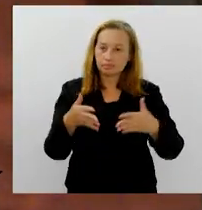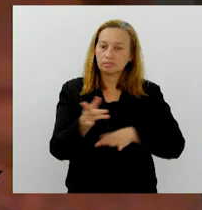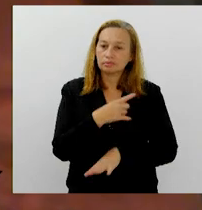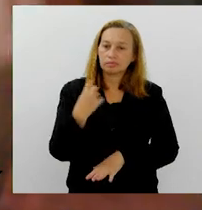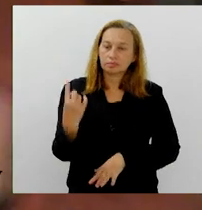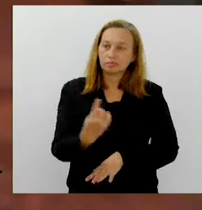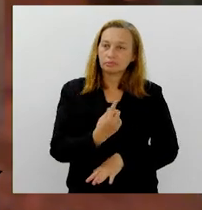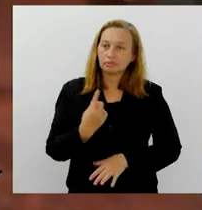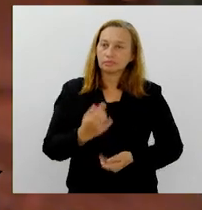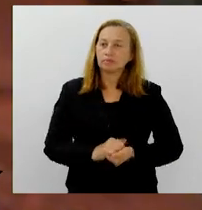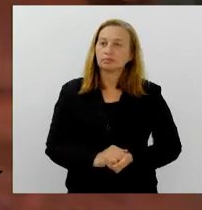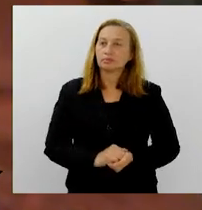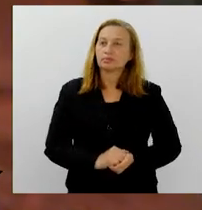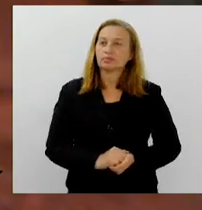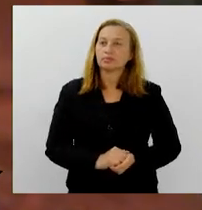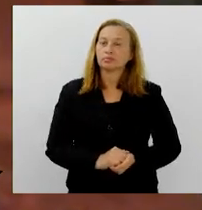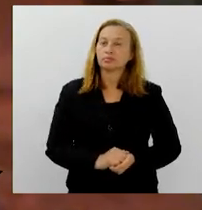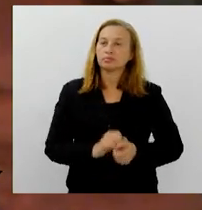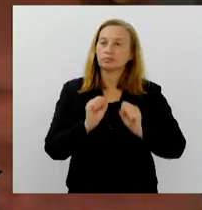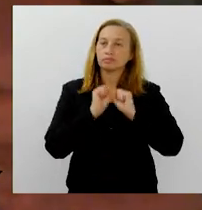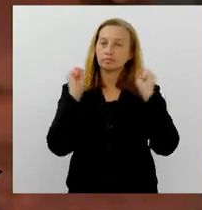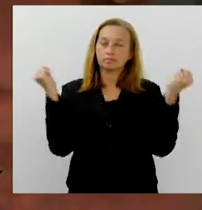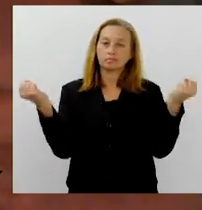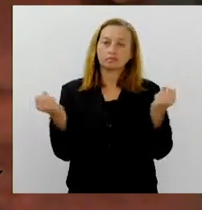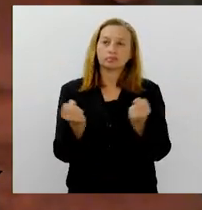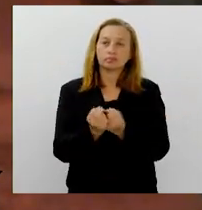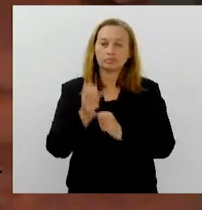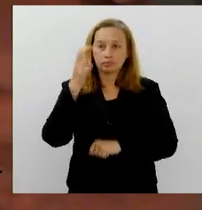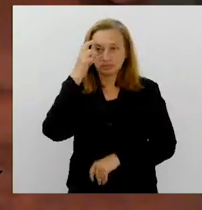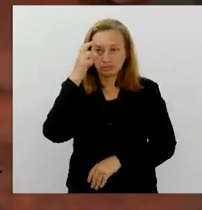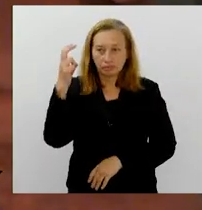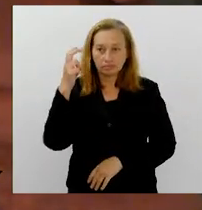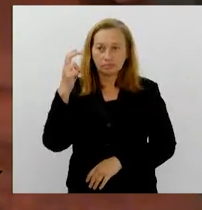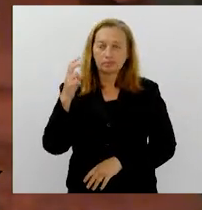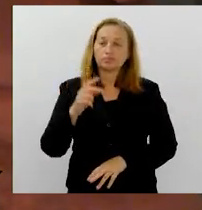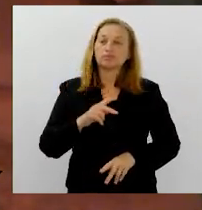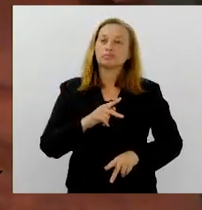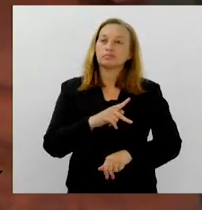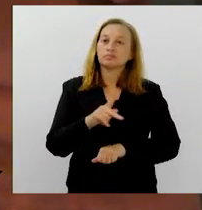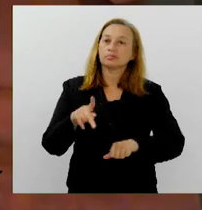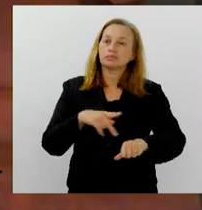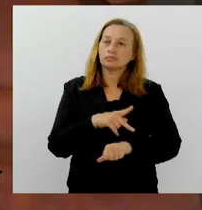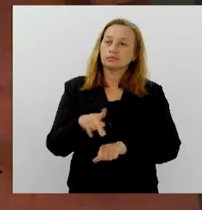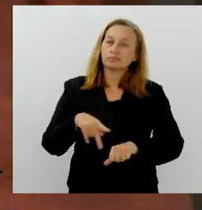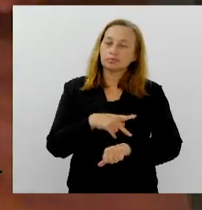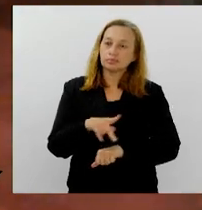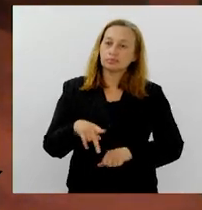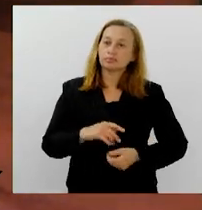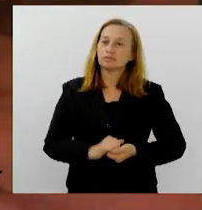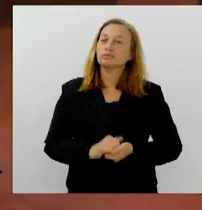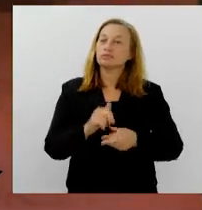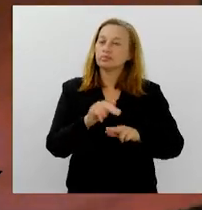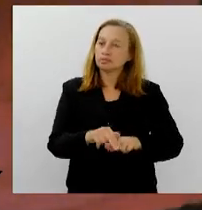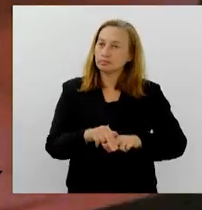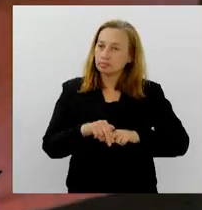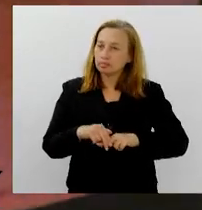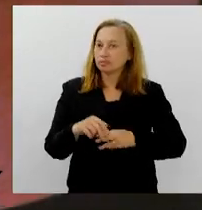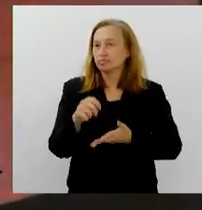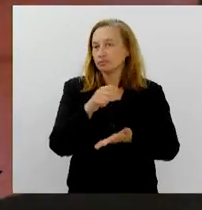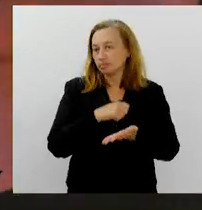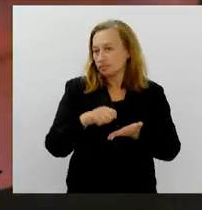a maior conferência de cultura do país. Por conta disso, escrevemos